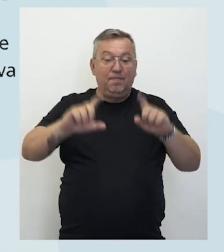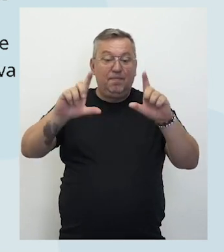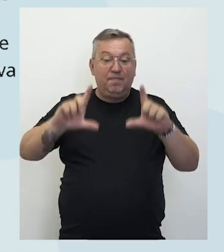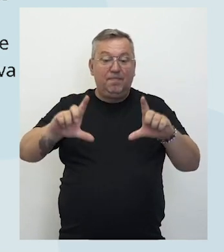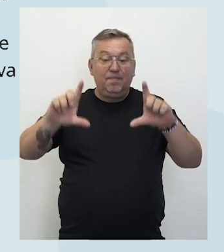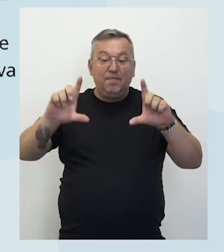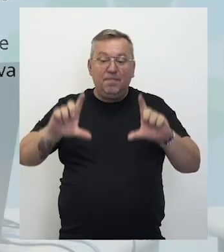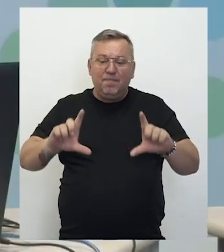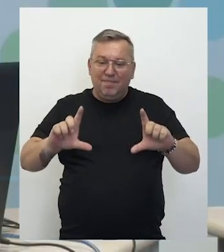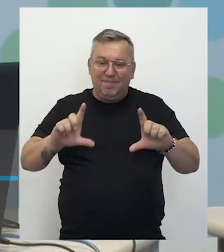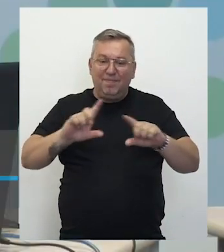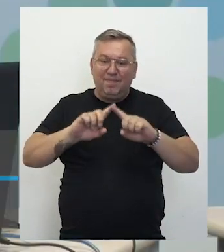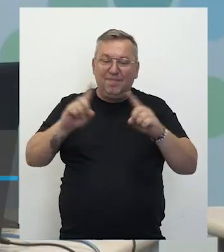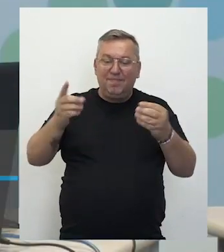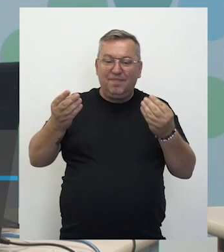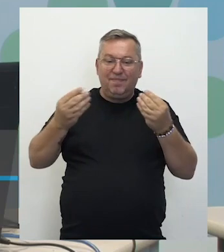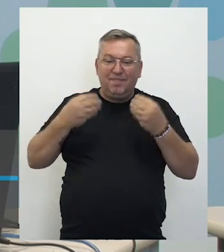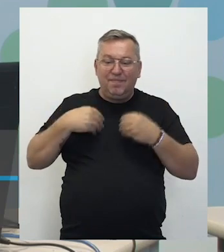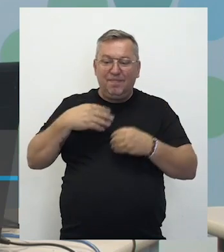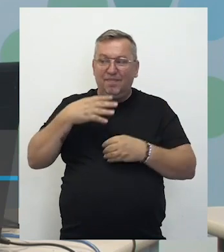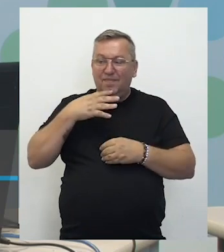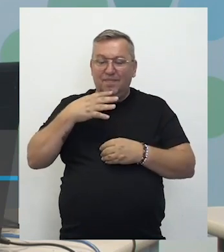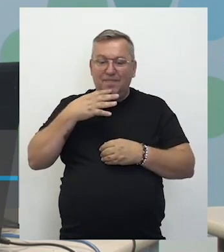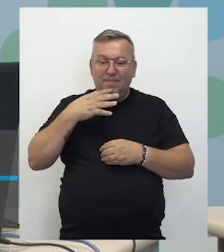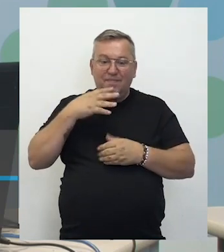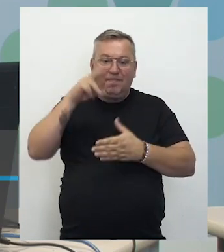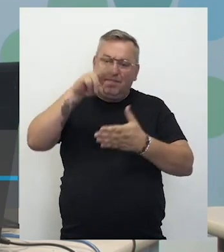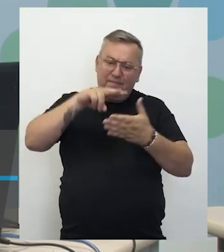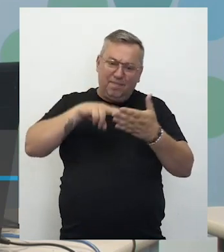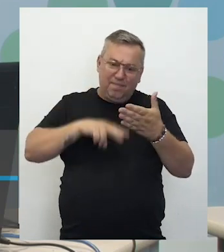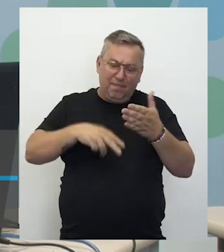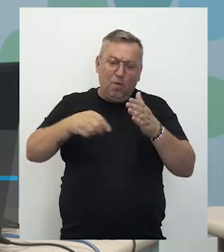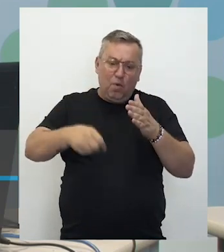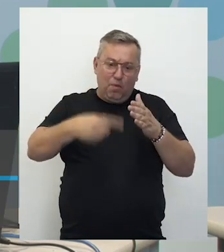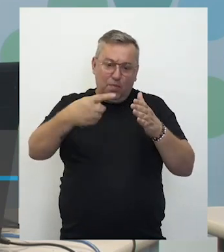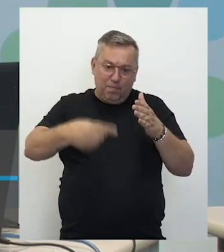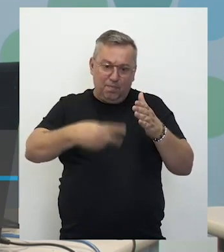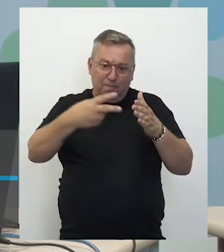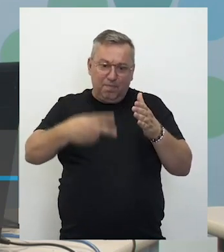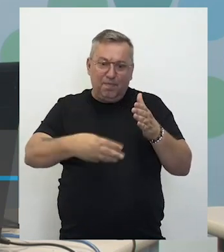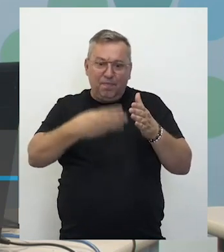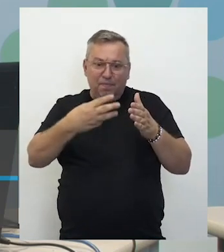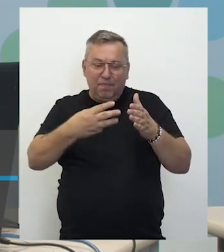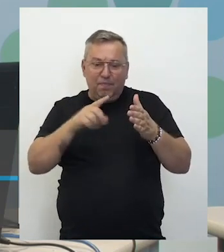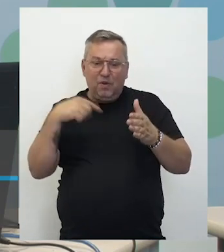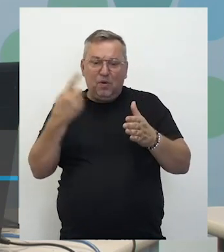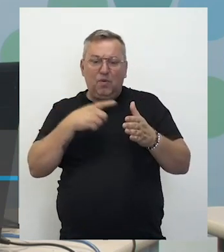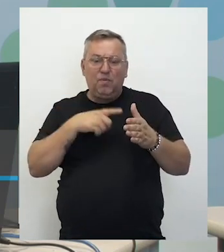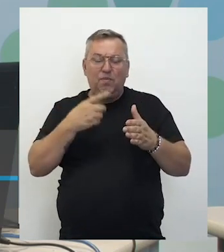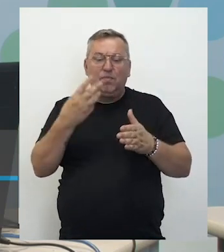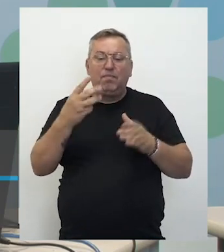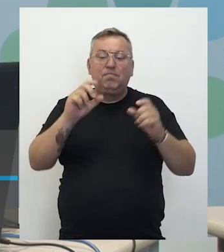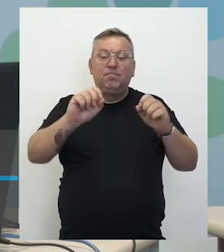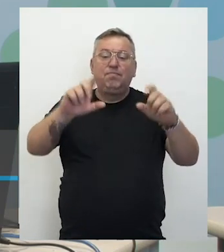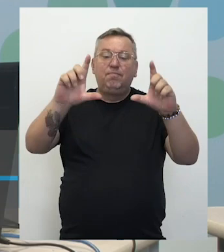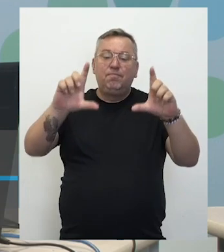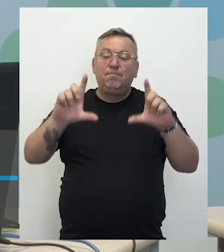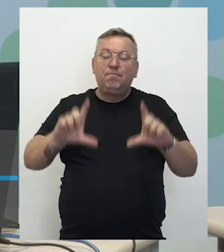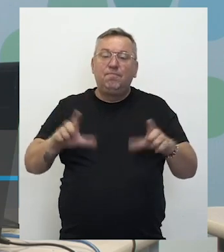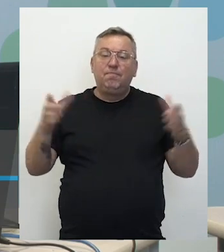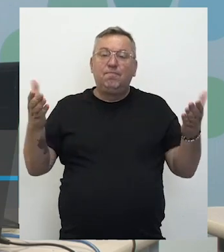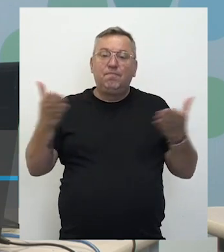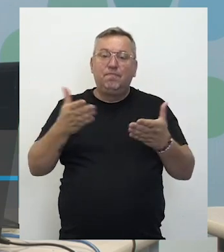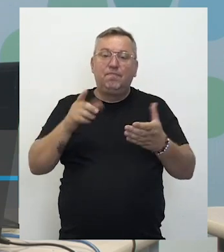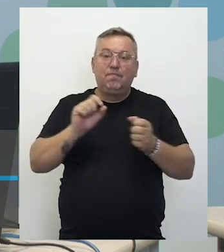vêm enriquecer aí essa leitura dos setores da economia. E por que nós tivemos essas 3 imagens? Porque nós vamos ter